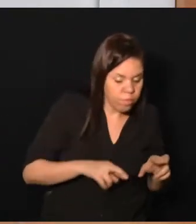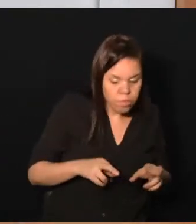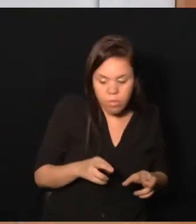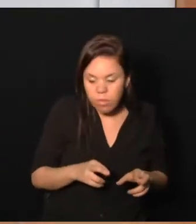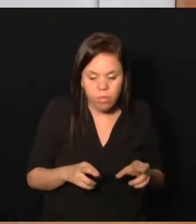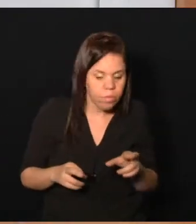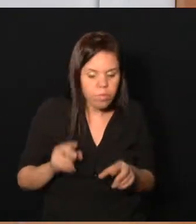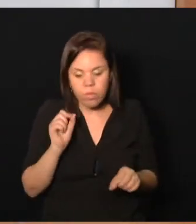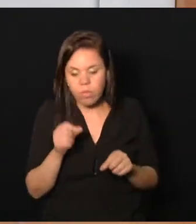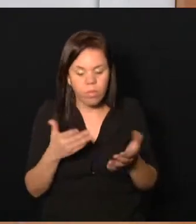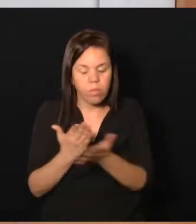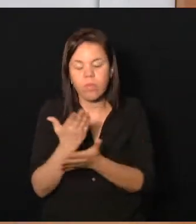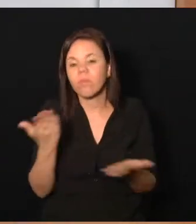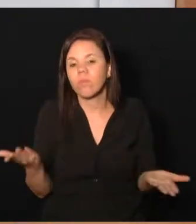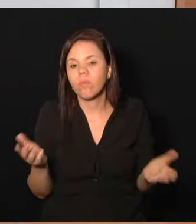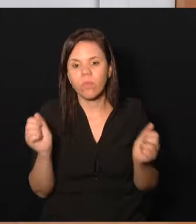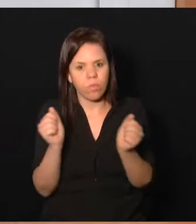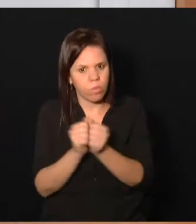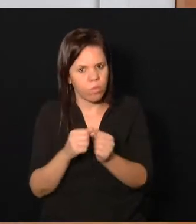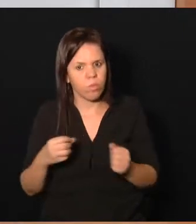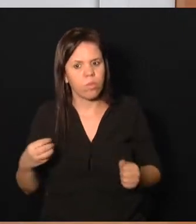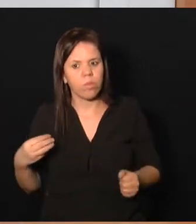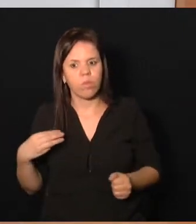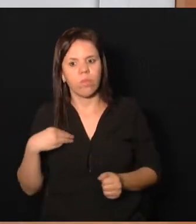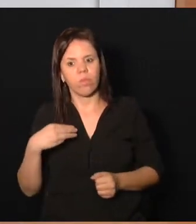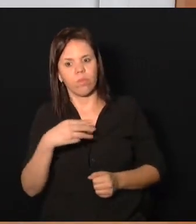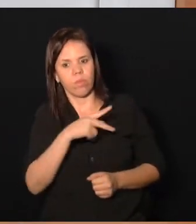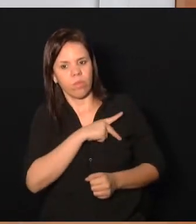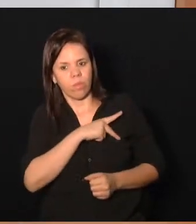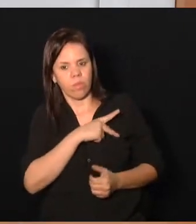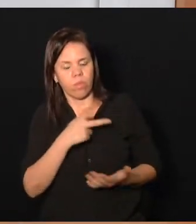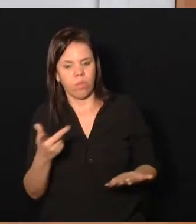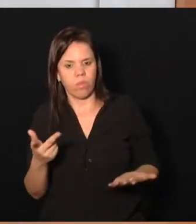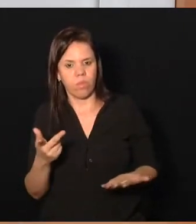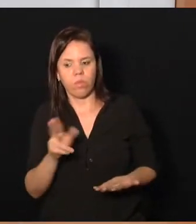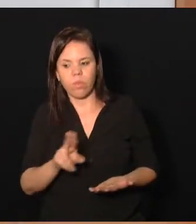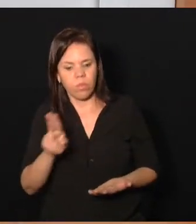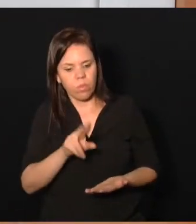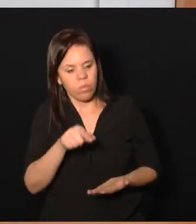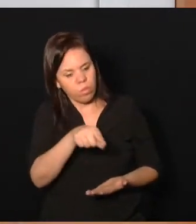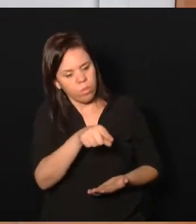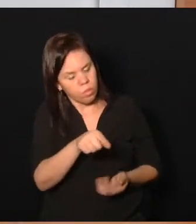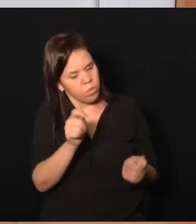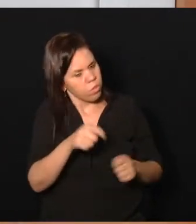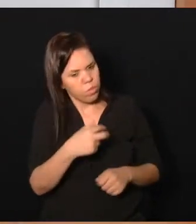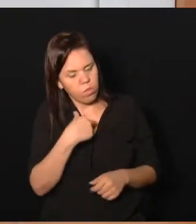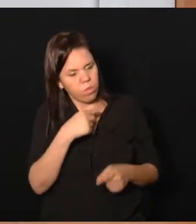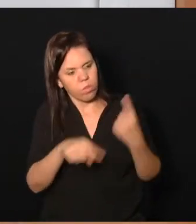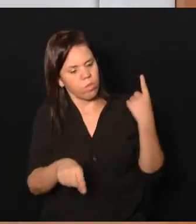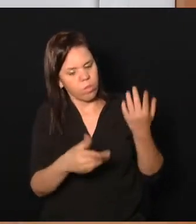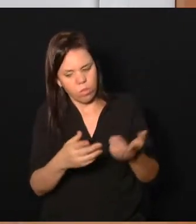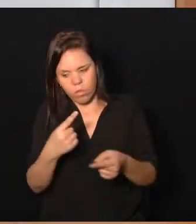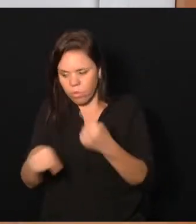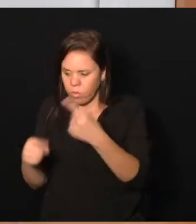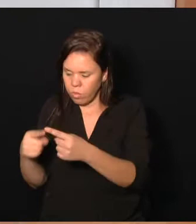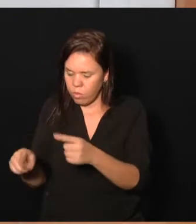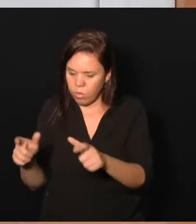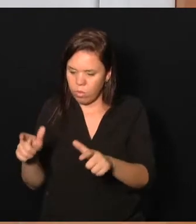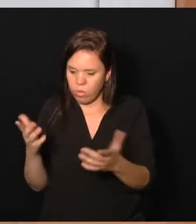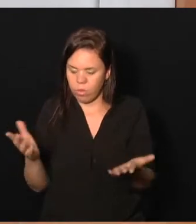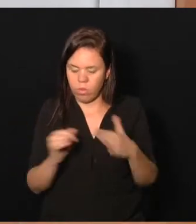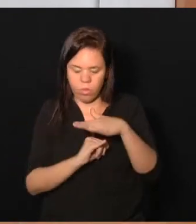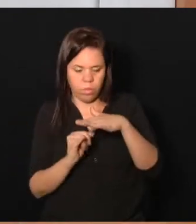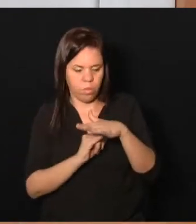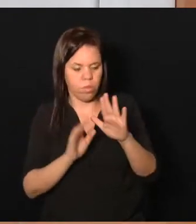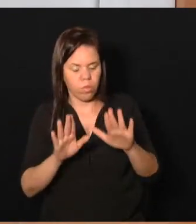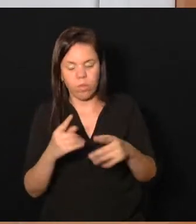vezes com o Ministério Público junto, situações que não têm o alvará de uso, porque a diretriz